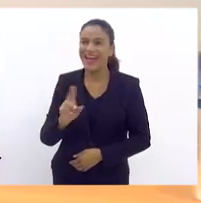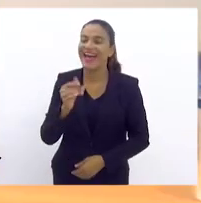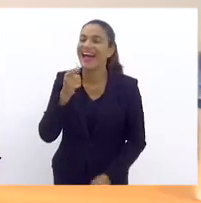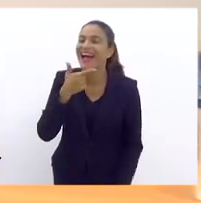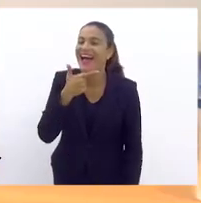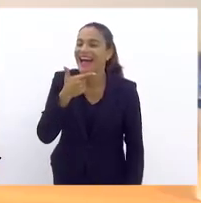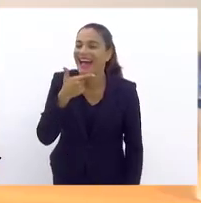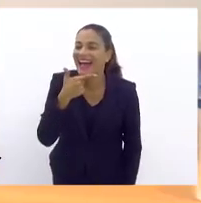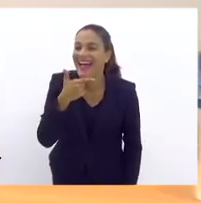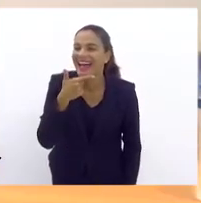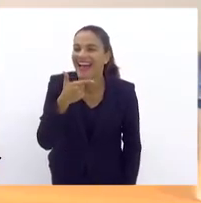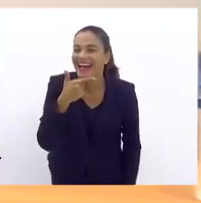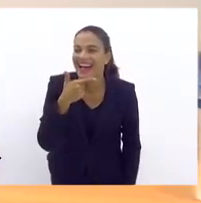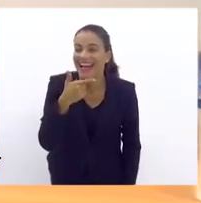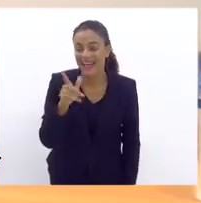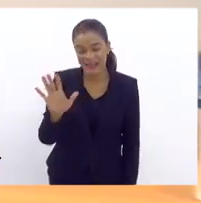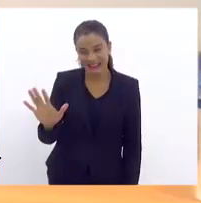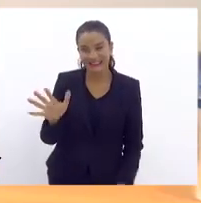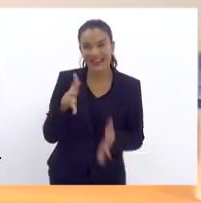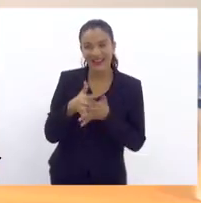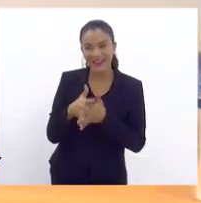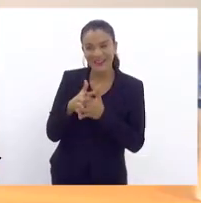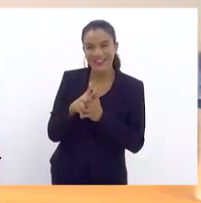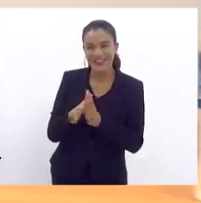tem gente que confunde